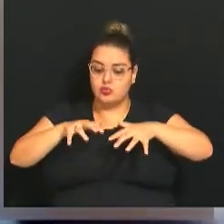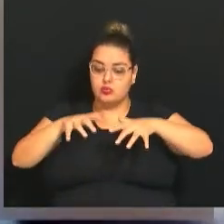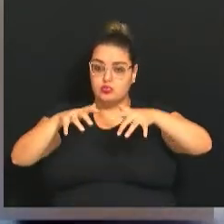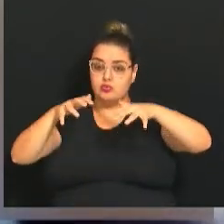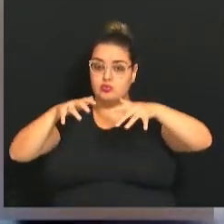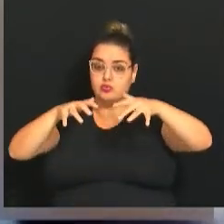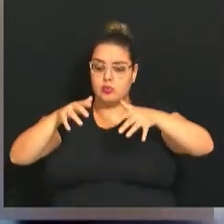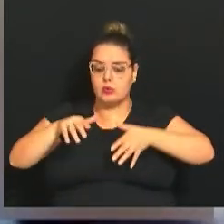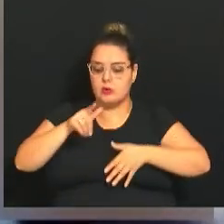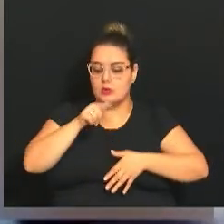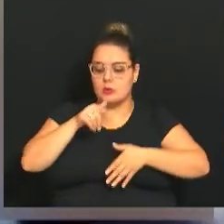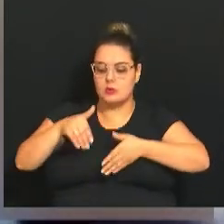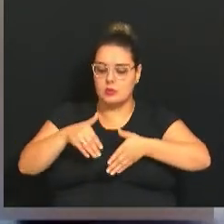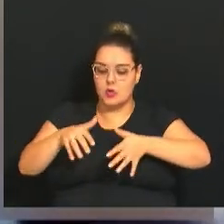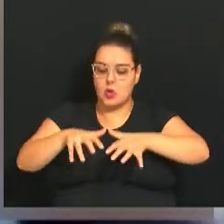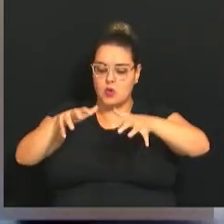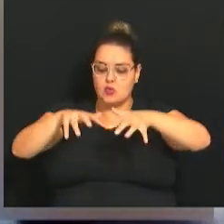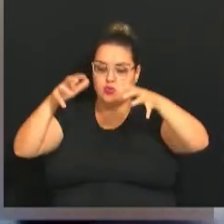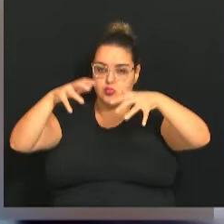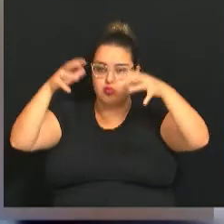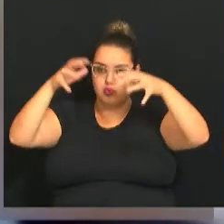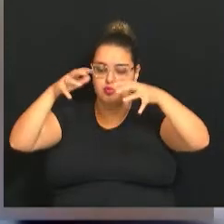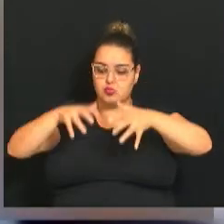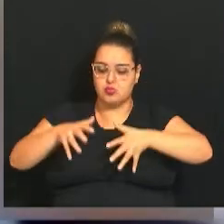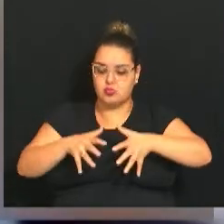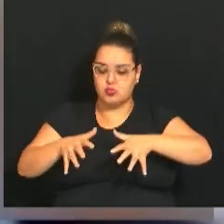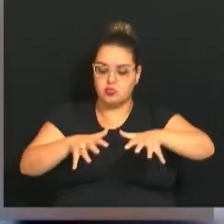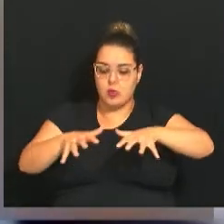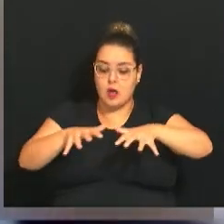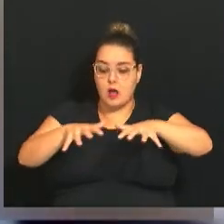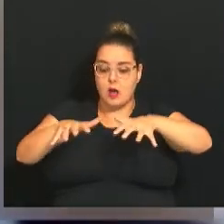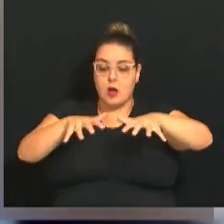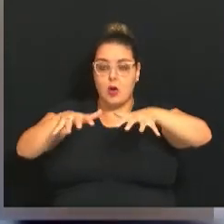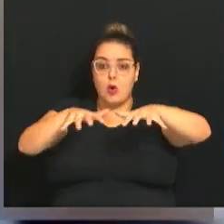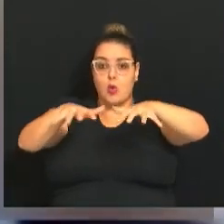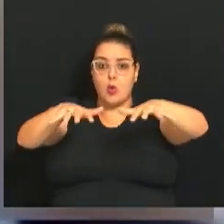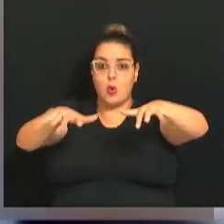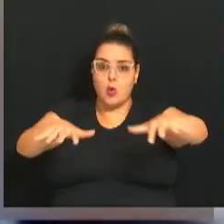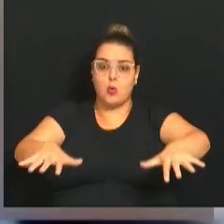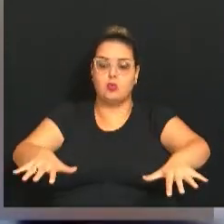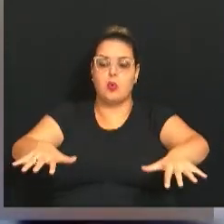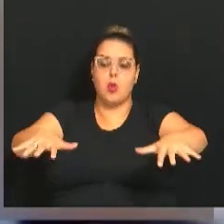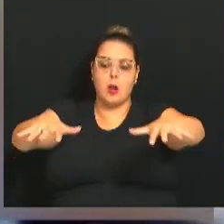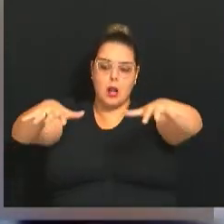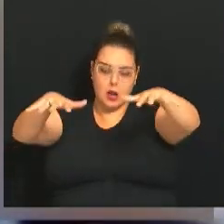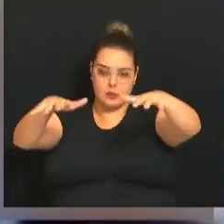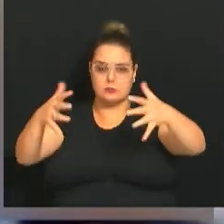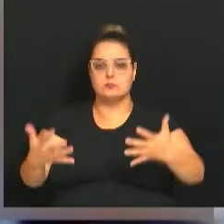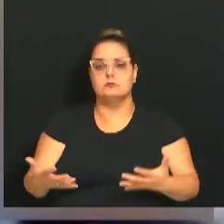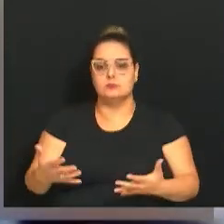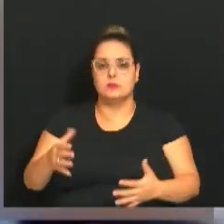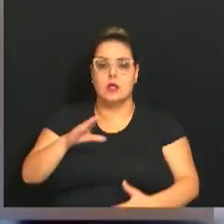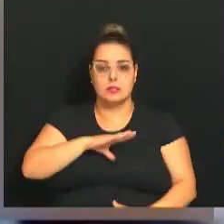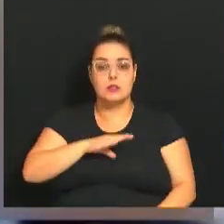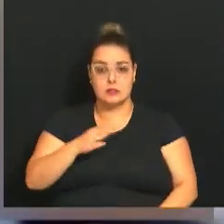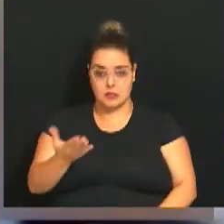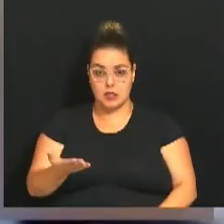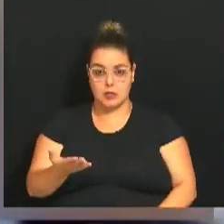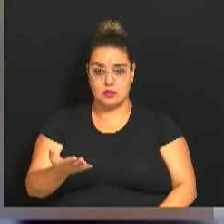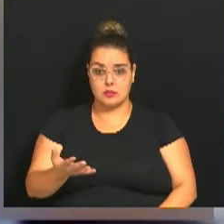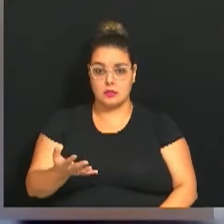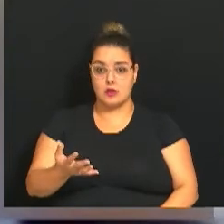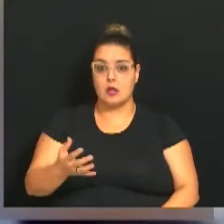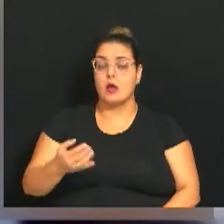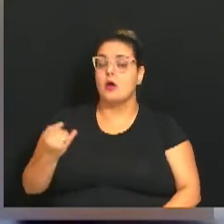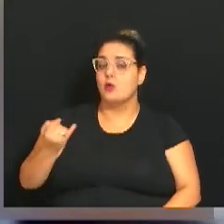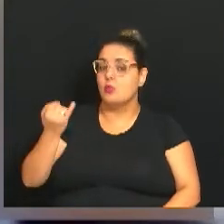fator que provoca a enchente em Sousas, né? E então é muito bacana isso daí.